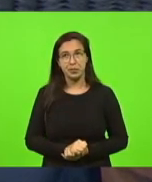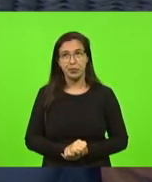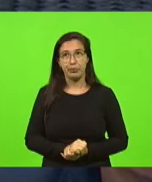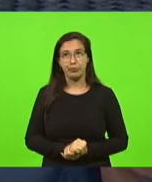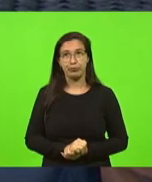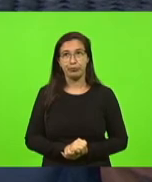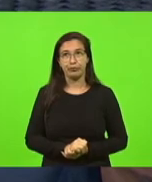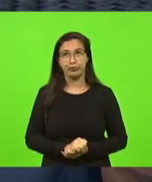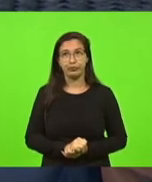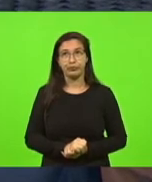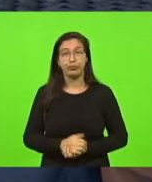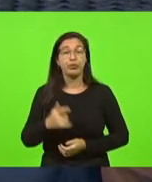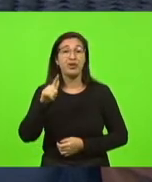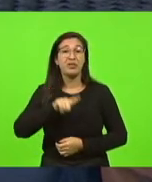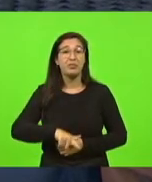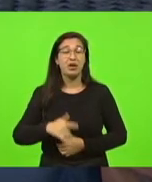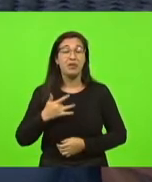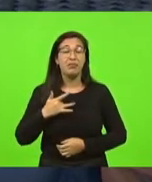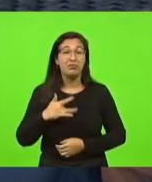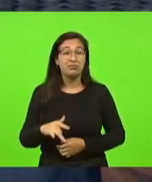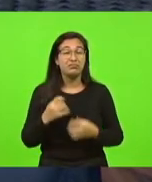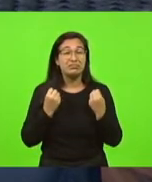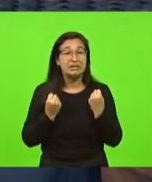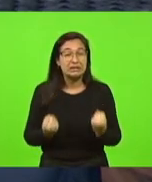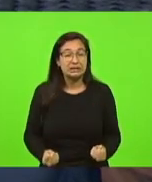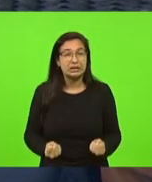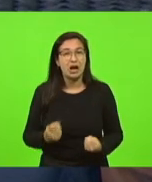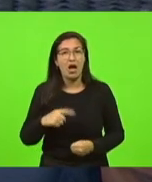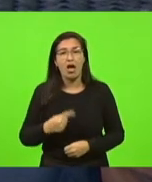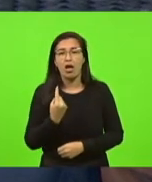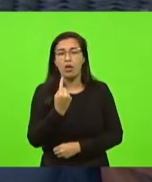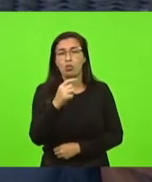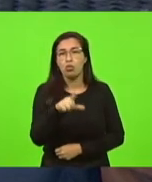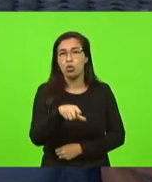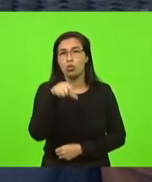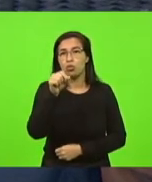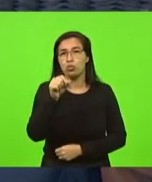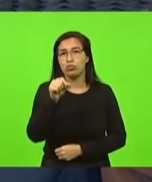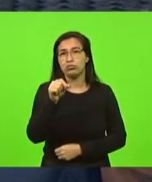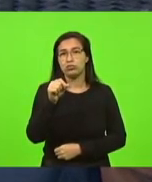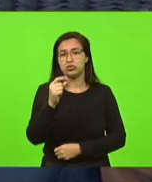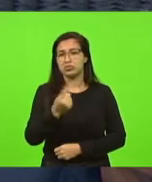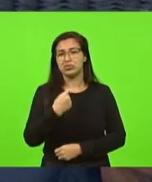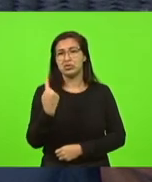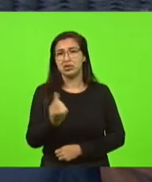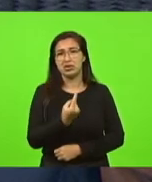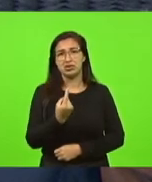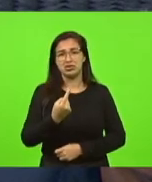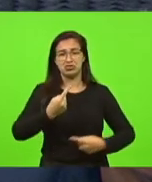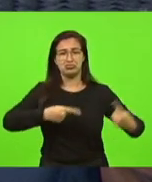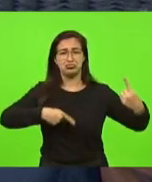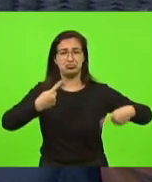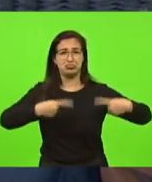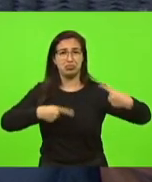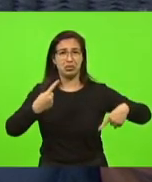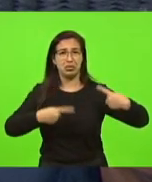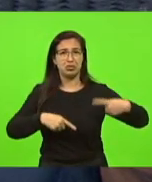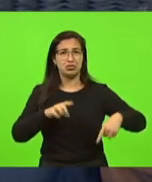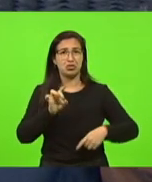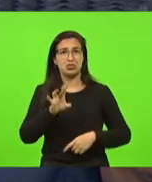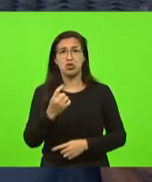Me pesa também dizer que essa é uma única opção e que nós estamos aqui para discutir algo